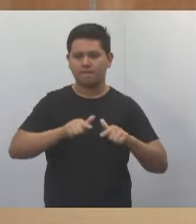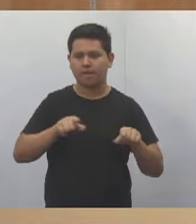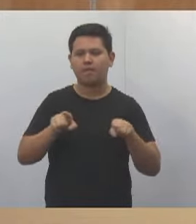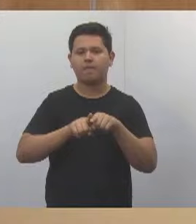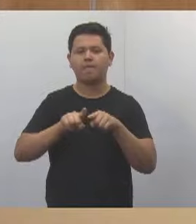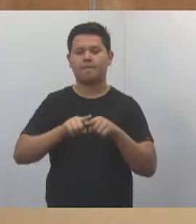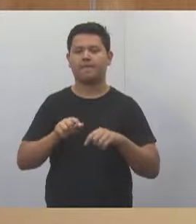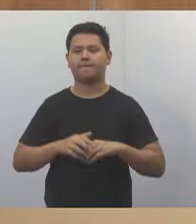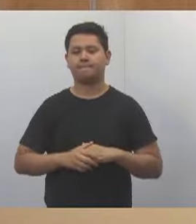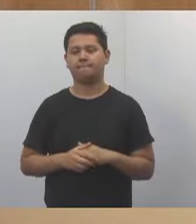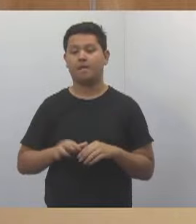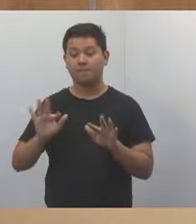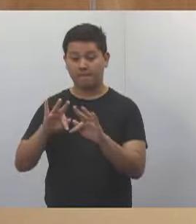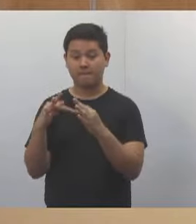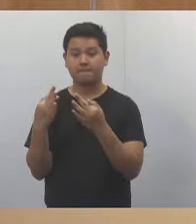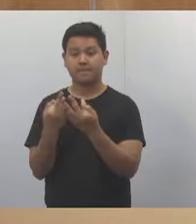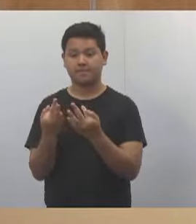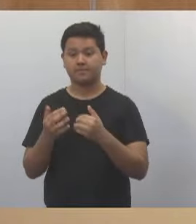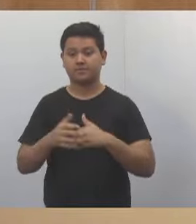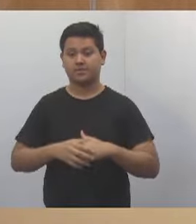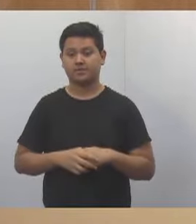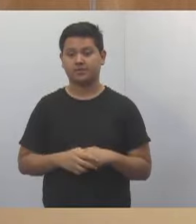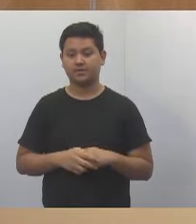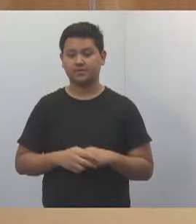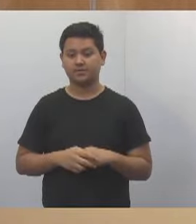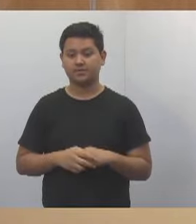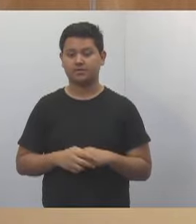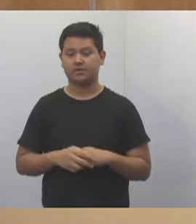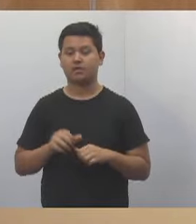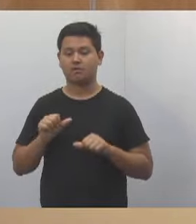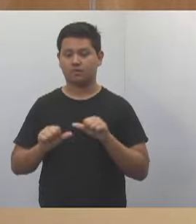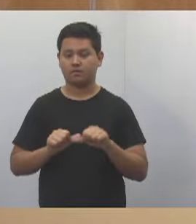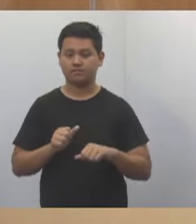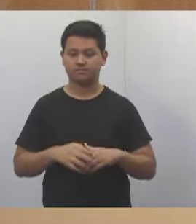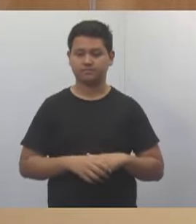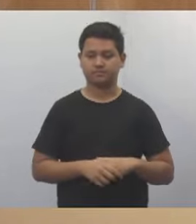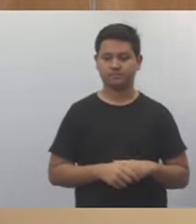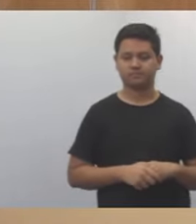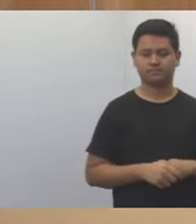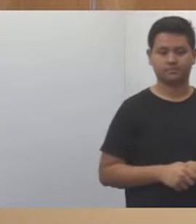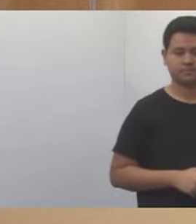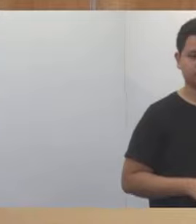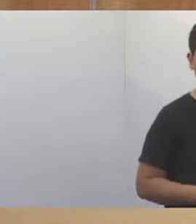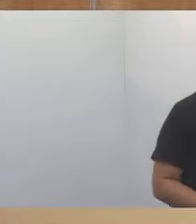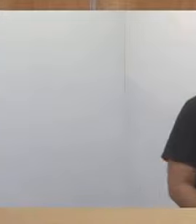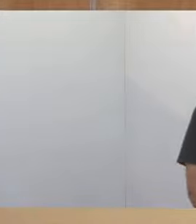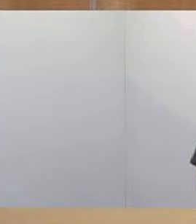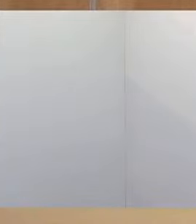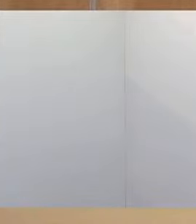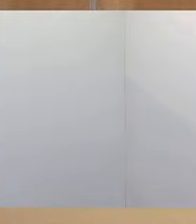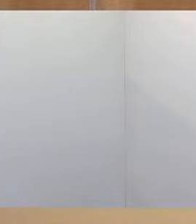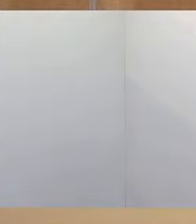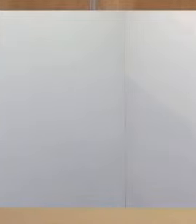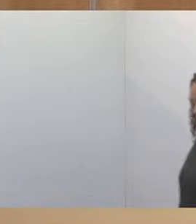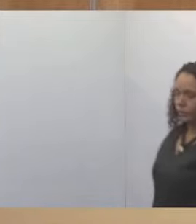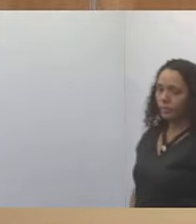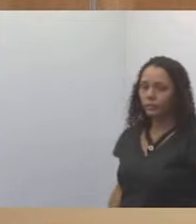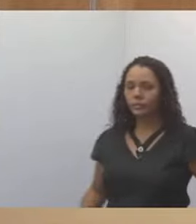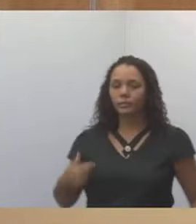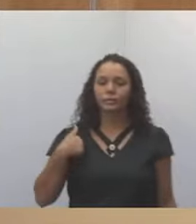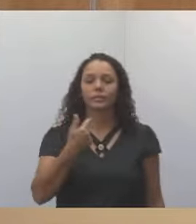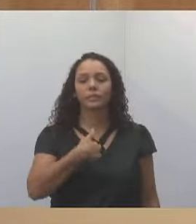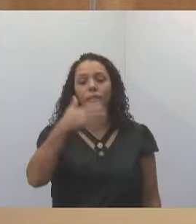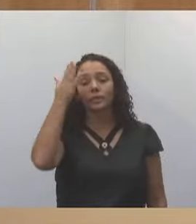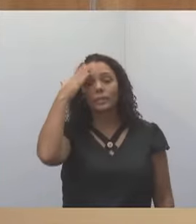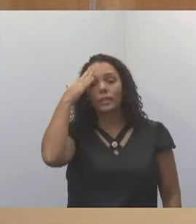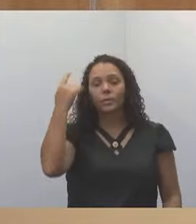tanta importância para a família que utilizam as duas rodas na nossa cidade. A gente sabe que a cidade é